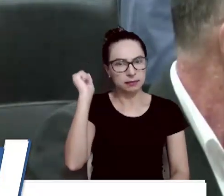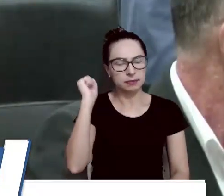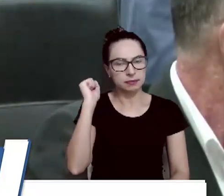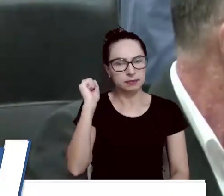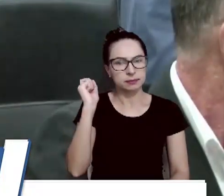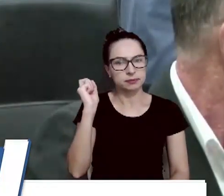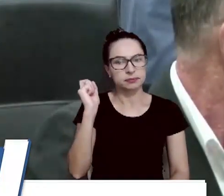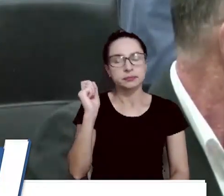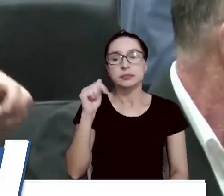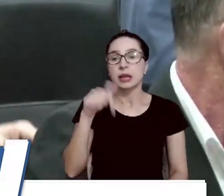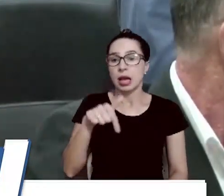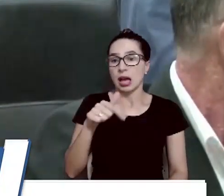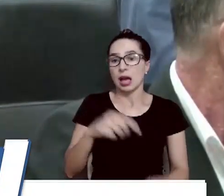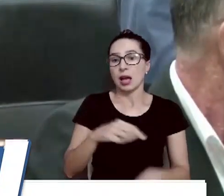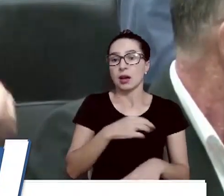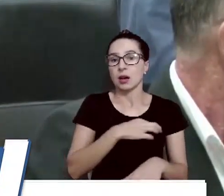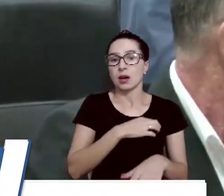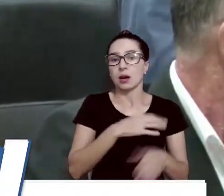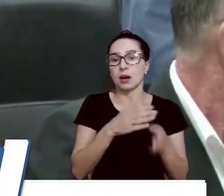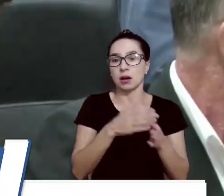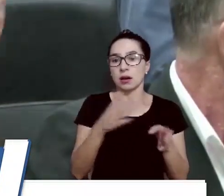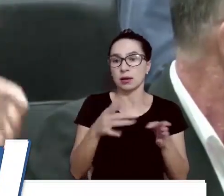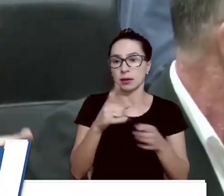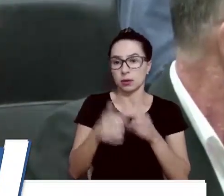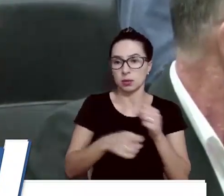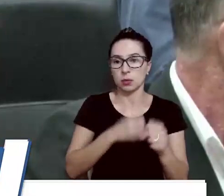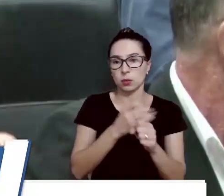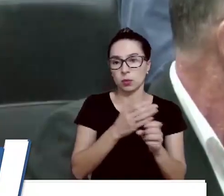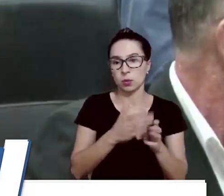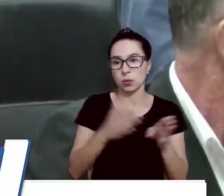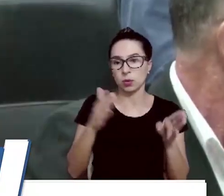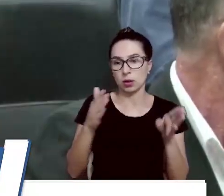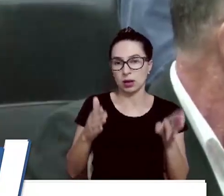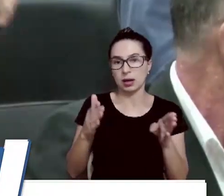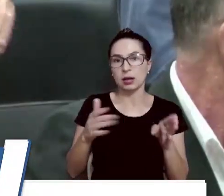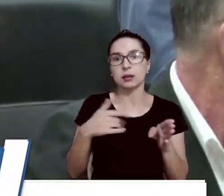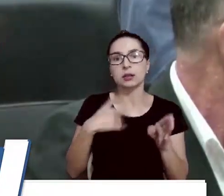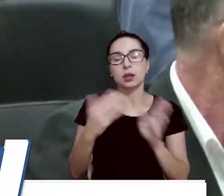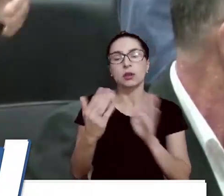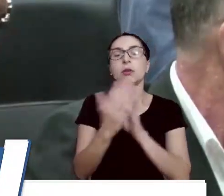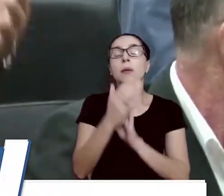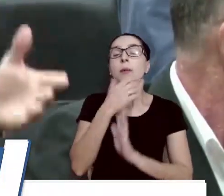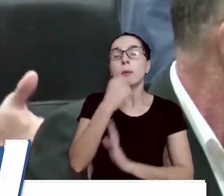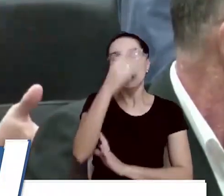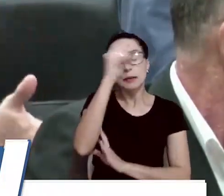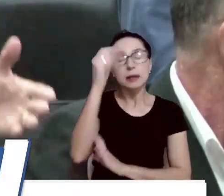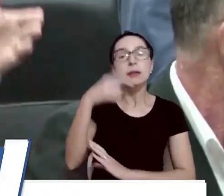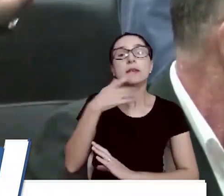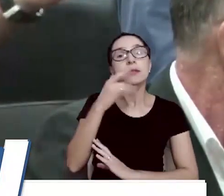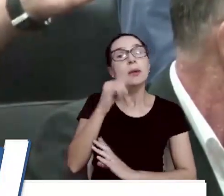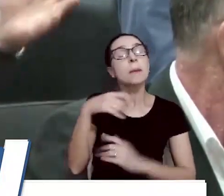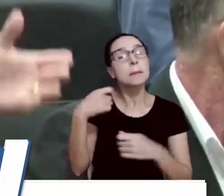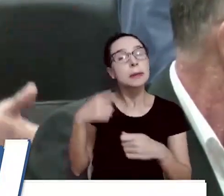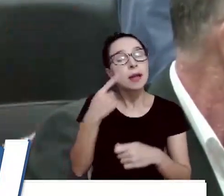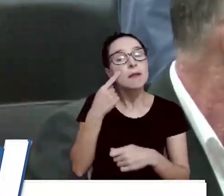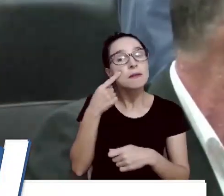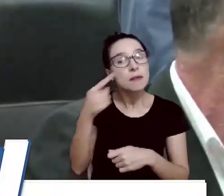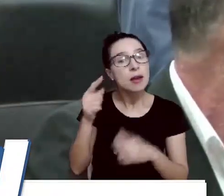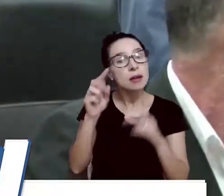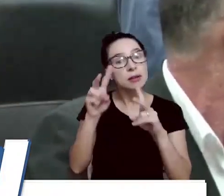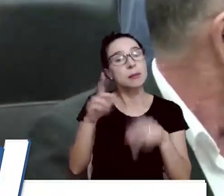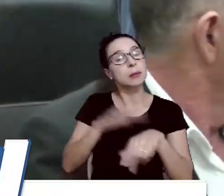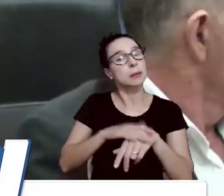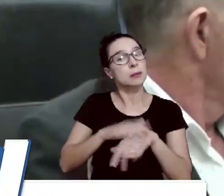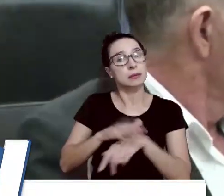atual mandato, no primeiro ano, nós procuramos o prefeito e dissemos: você precisa abraçar essa situação, porque Vossa Excelência é o